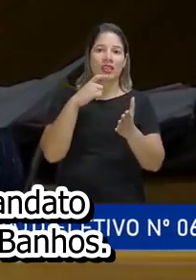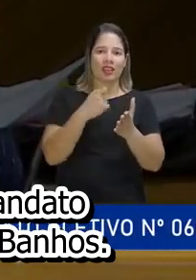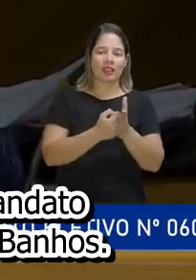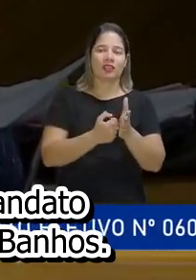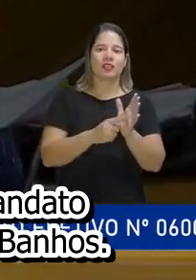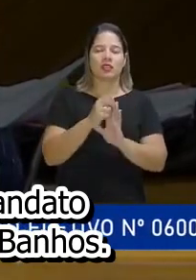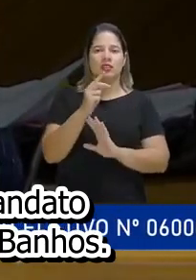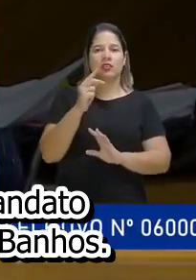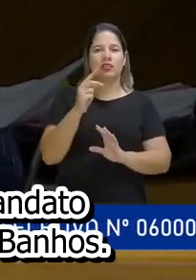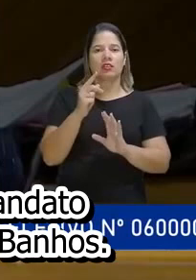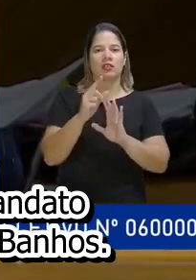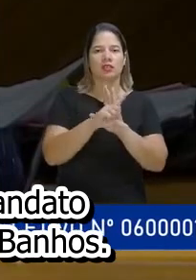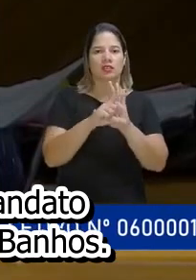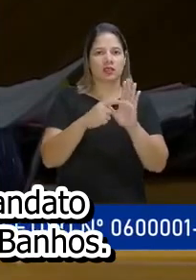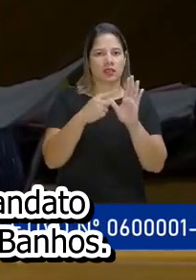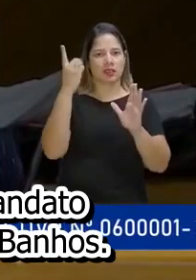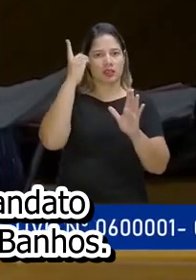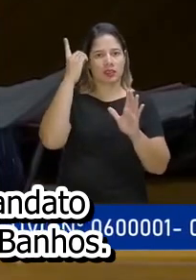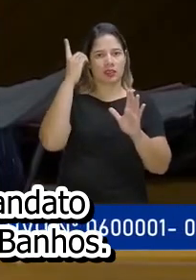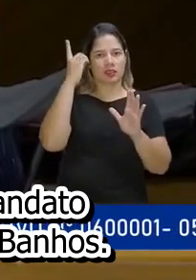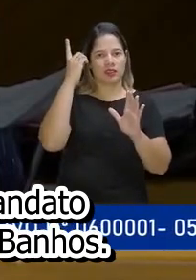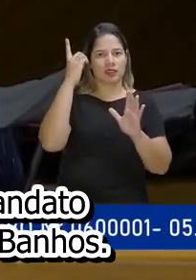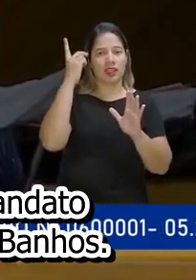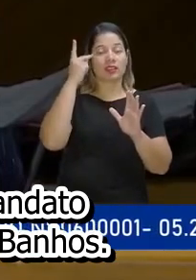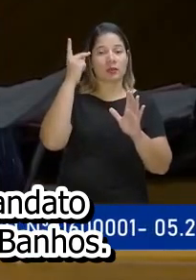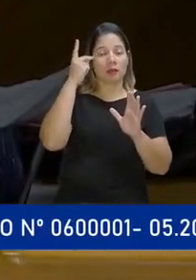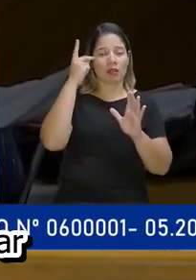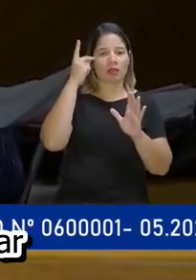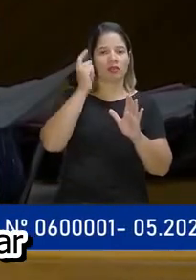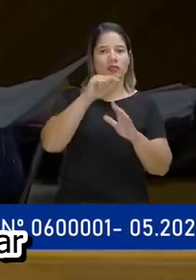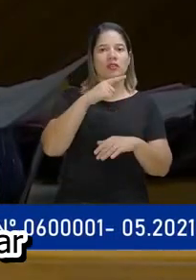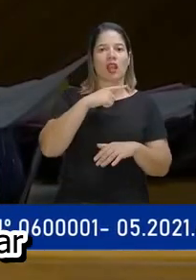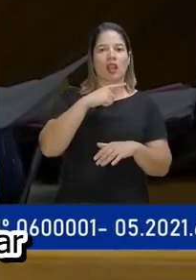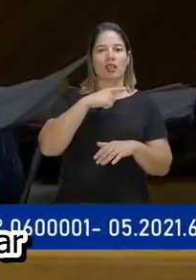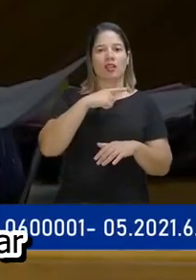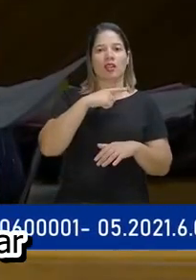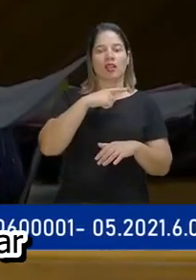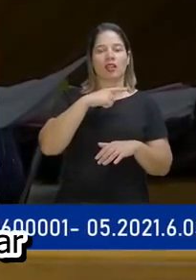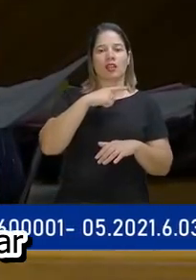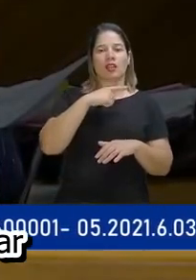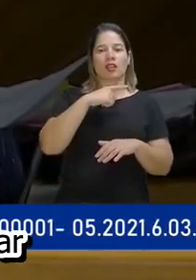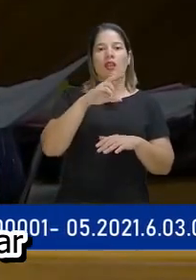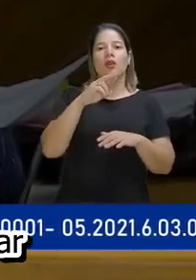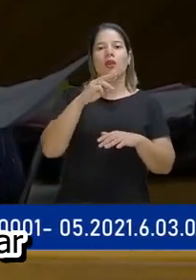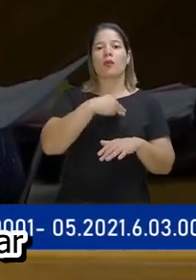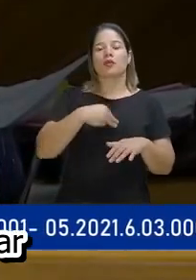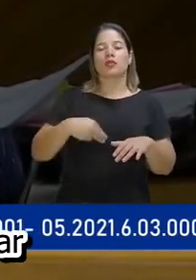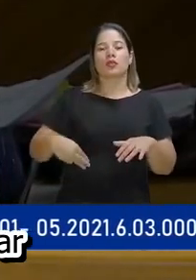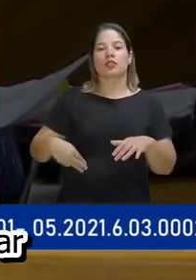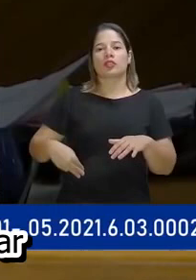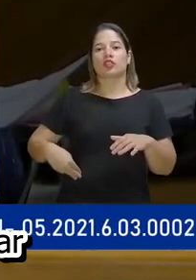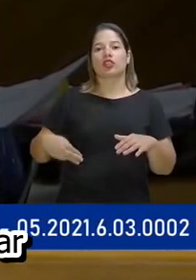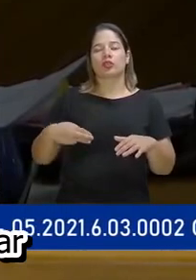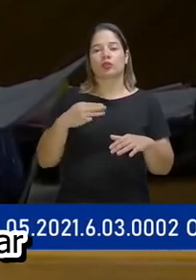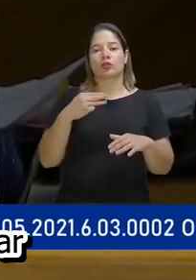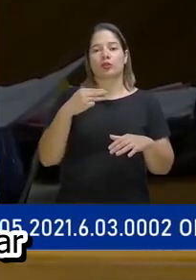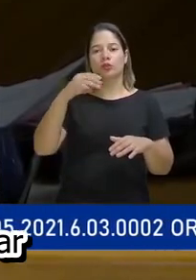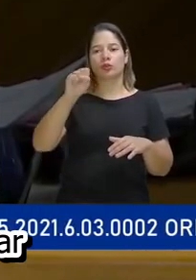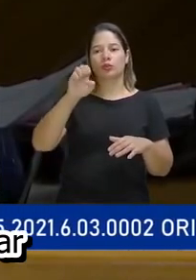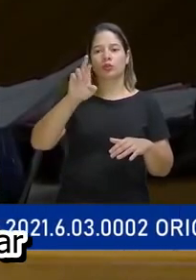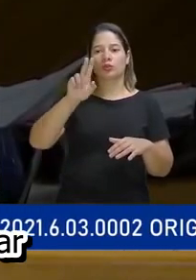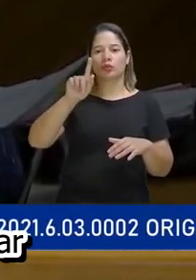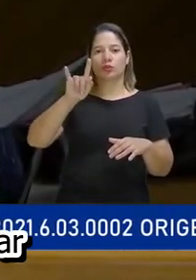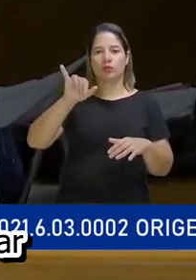São Paulo, relator foi o ministro Sérgio Banhos. Assim, os elementos de prova trazidos pelo agravante